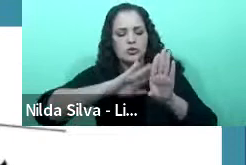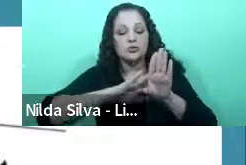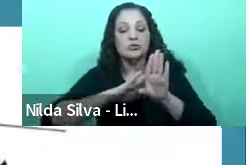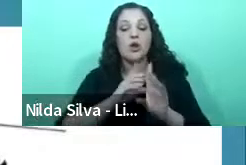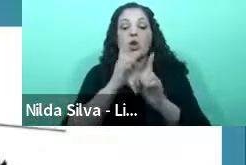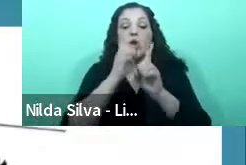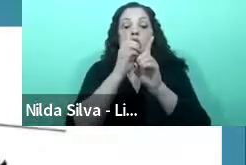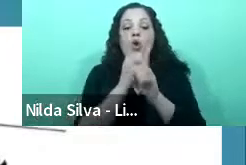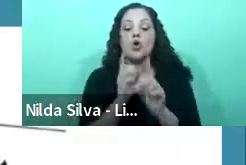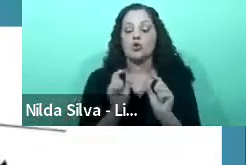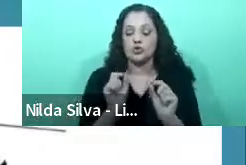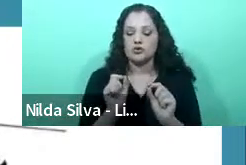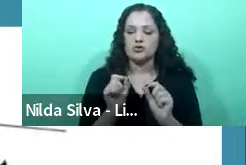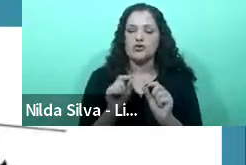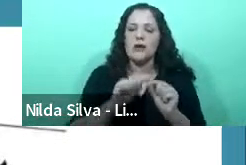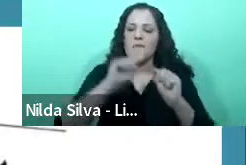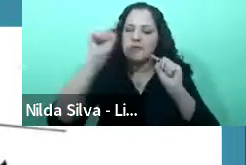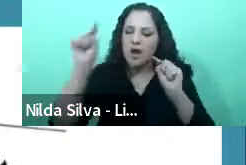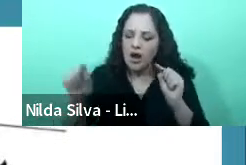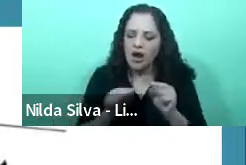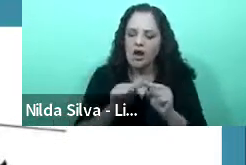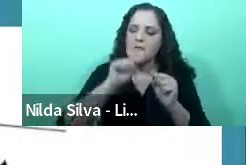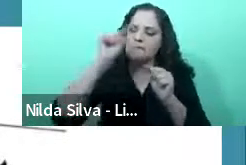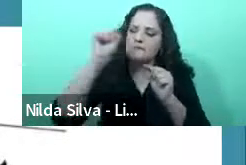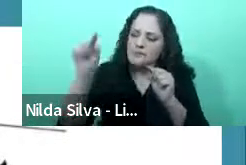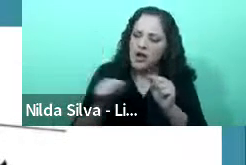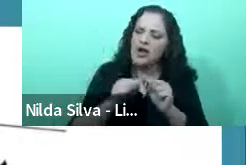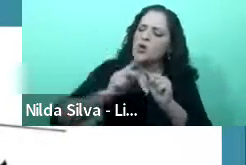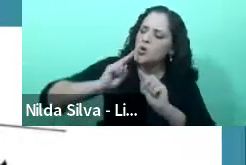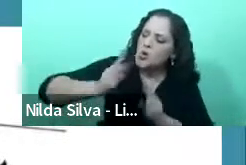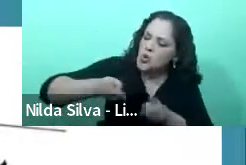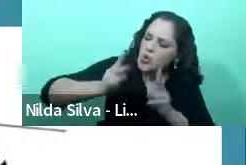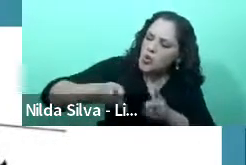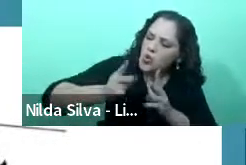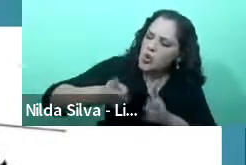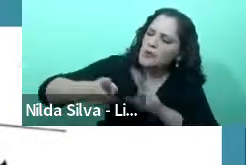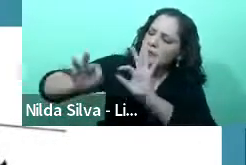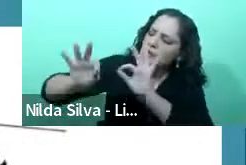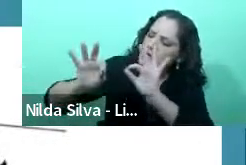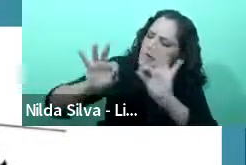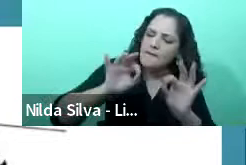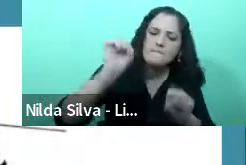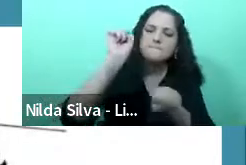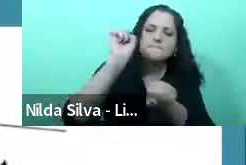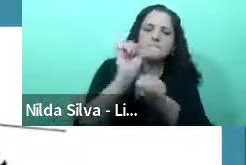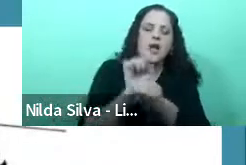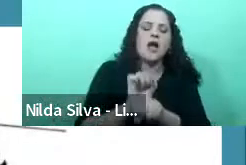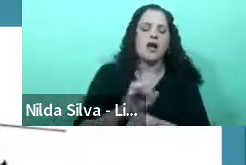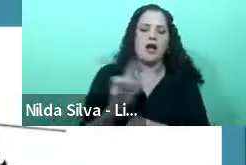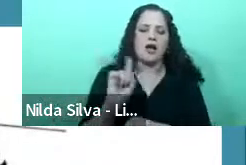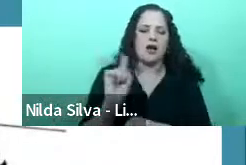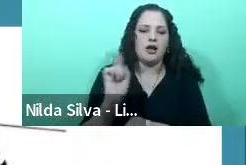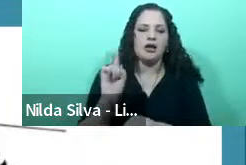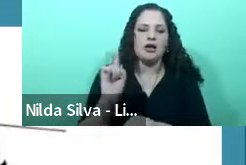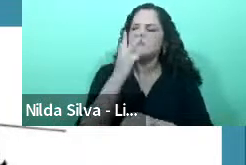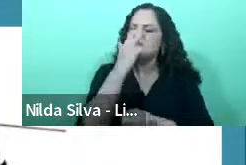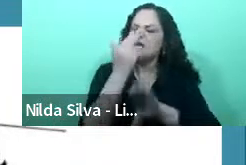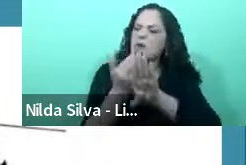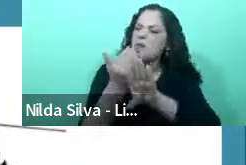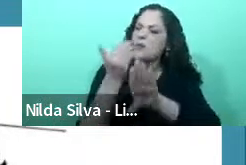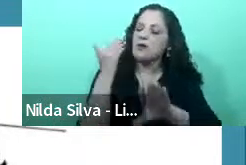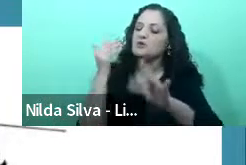em um fluxo contínuo, né? Cujo curso se distancia cada vez mais e vai se desconectando